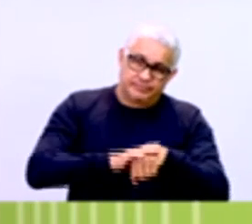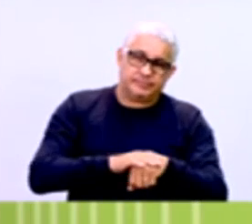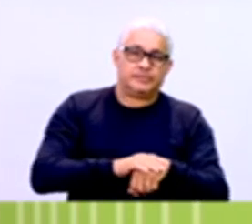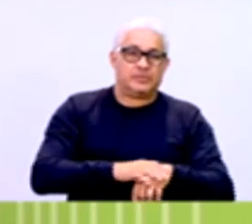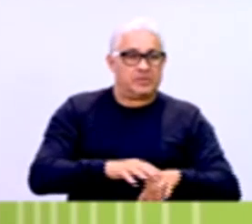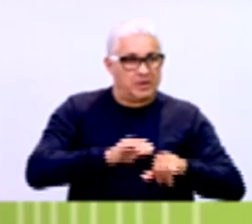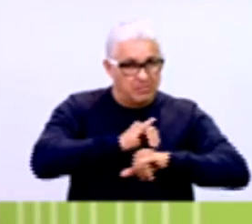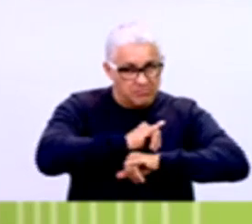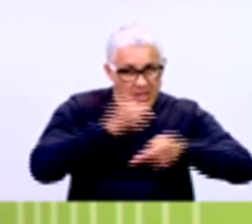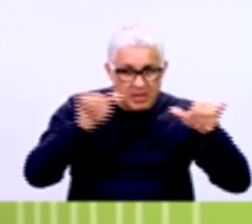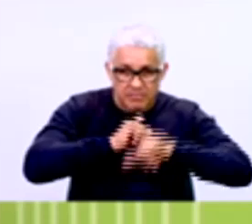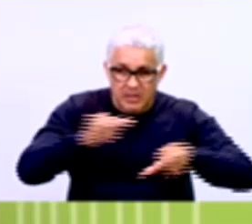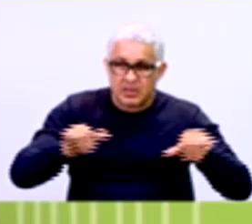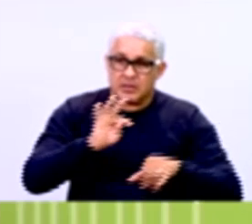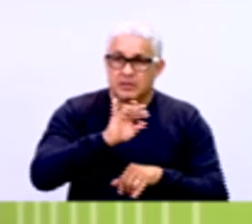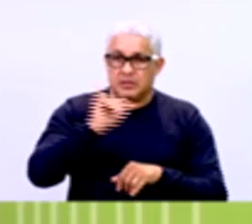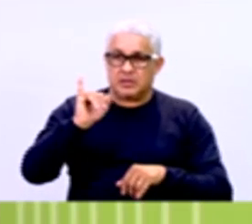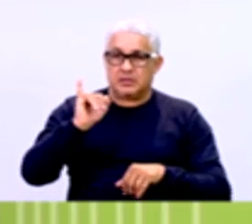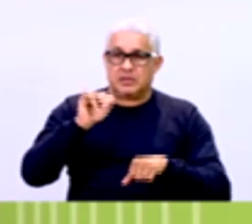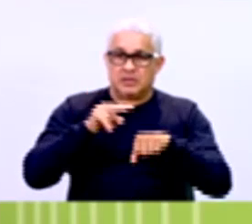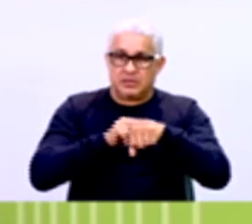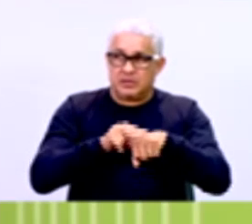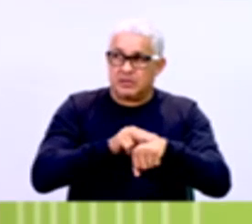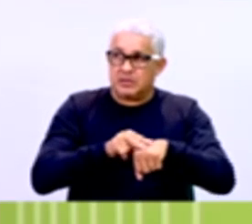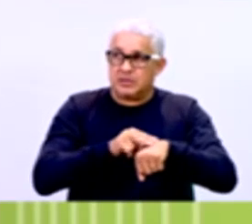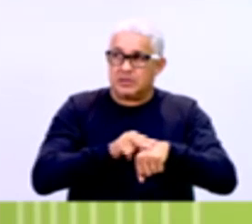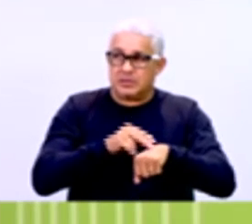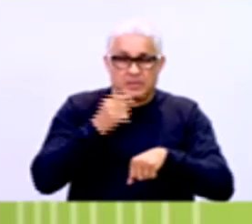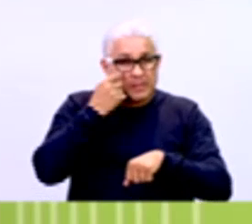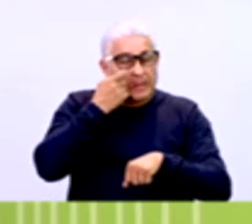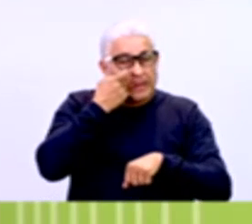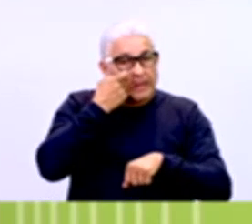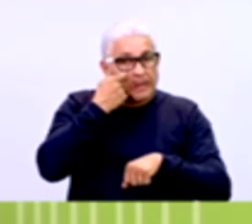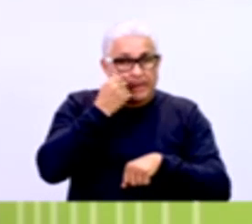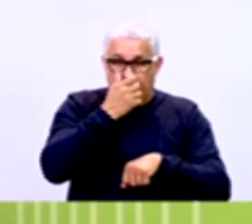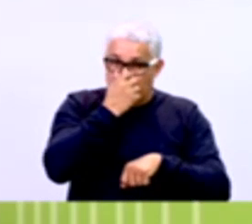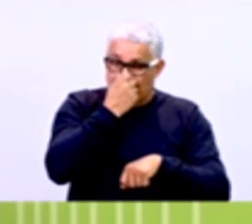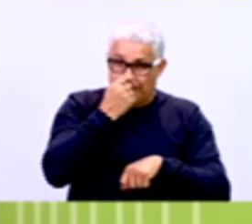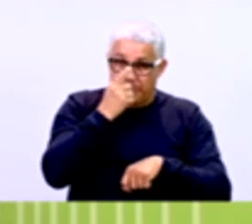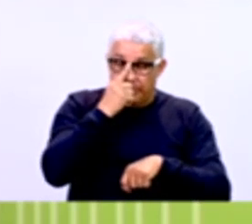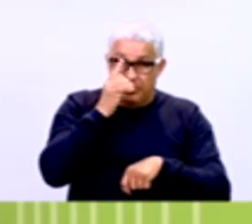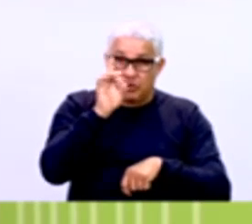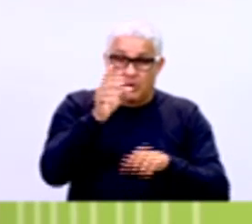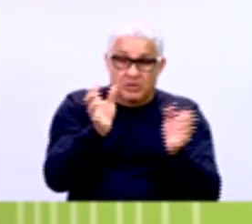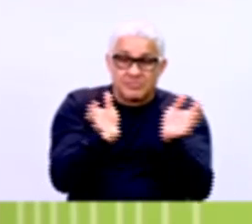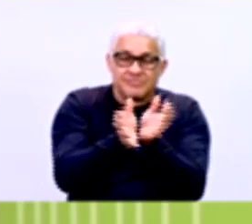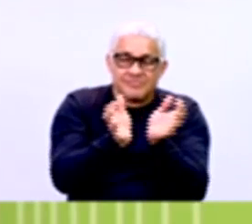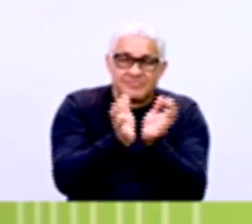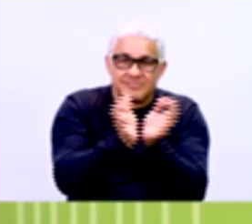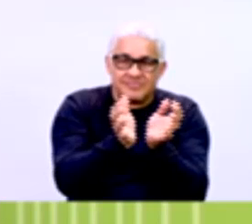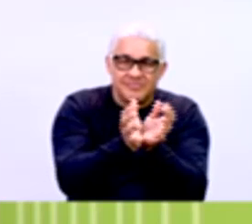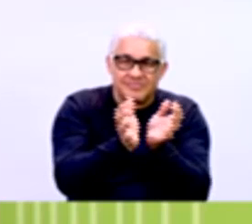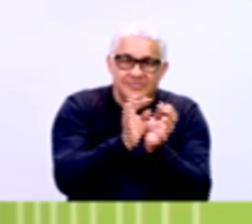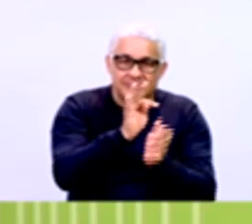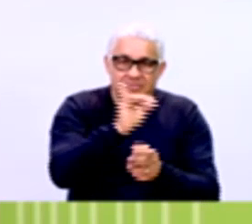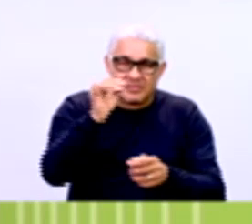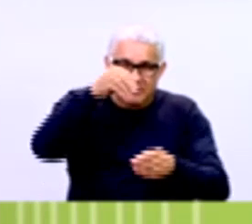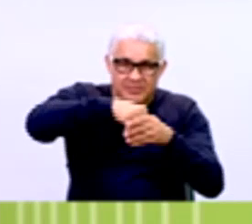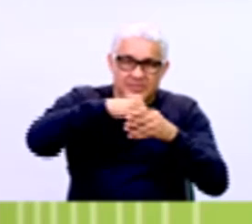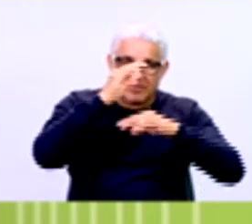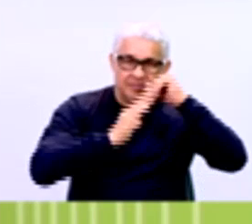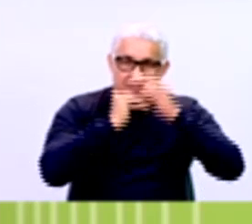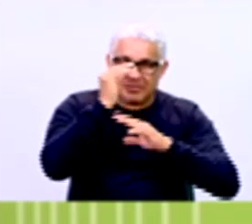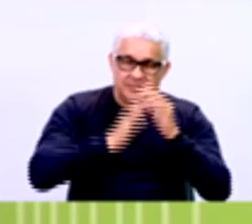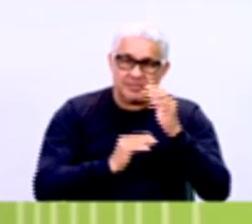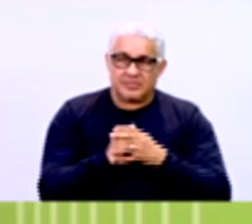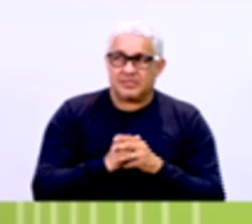né? A TI verde, né, não é só a equipe lá, os meninos da TI, como às vezes nós chamamos, né, os profissionais da TI,